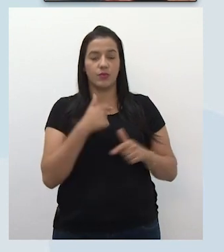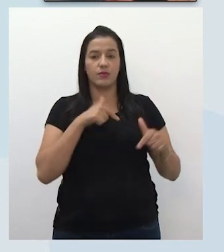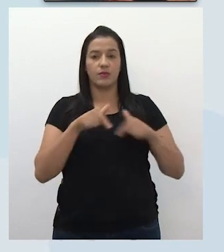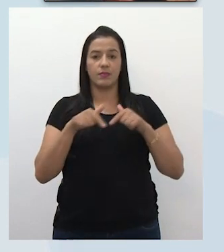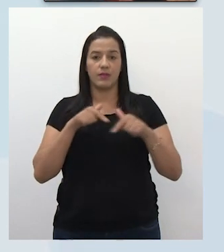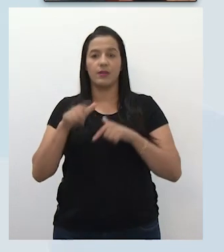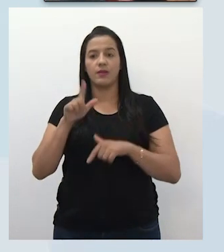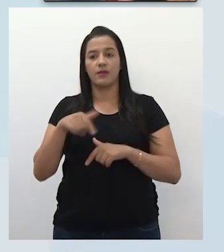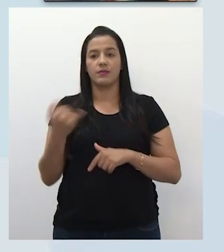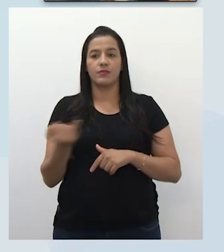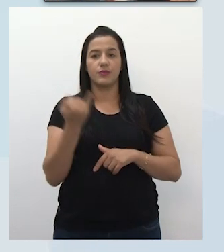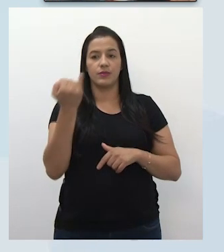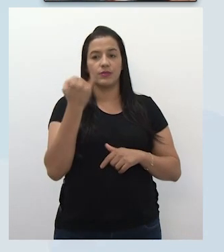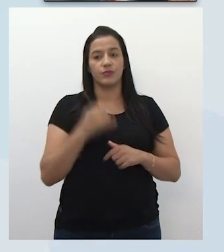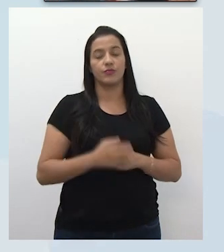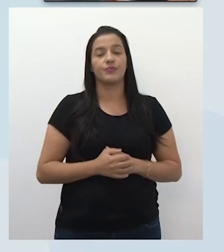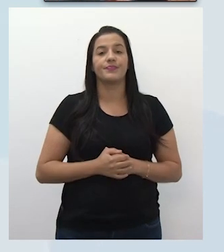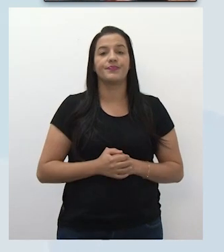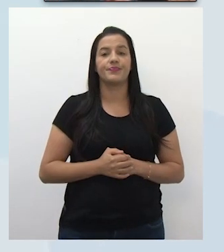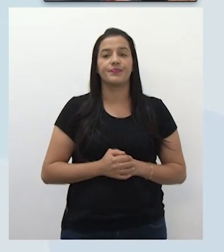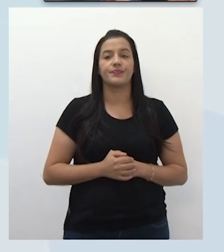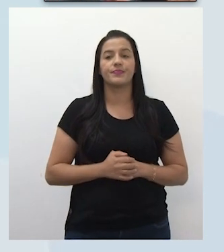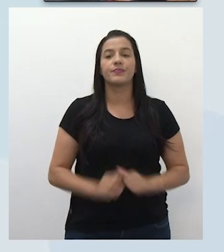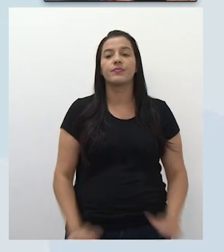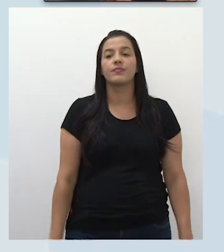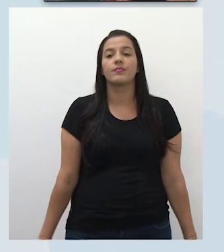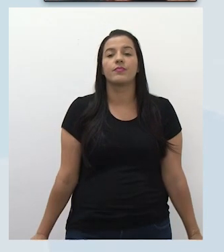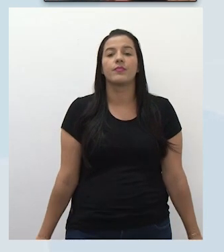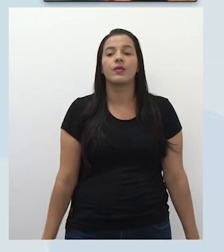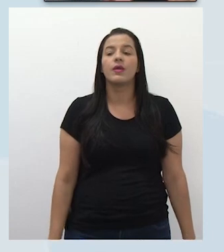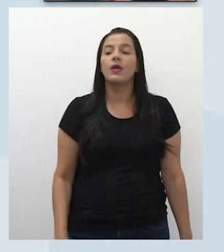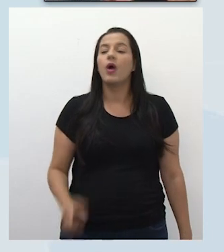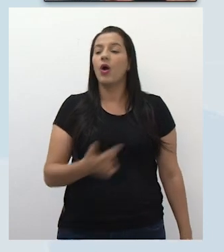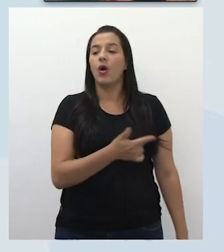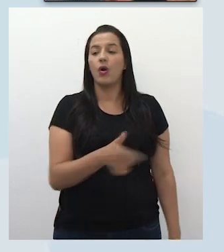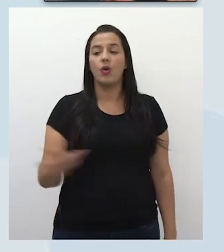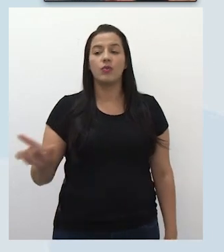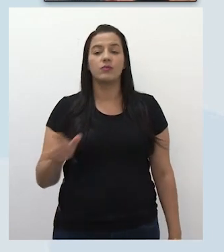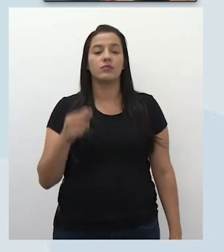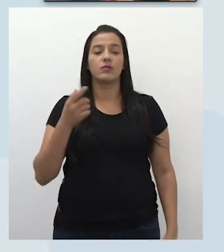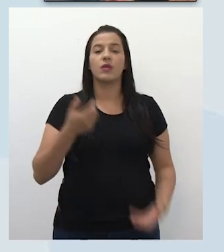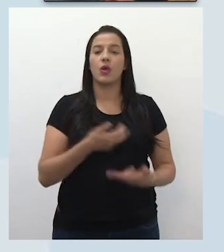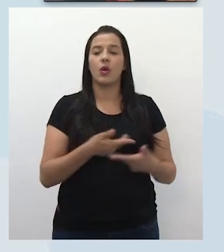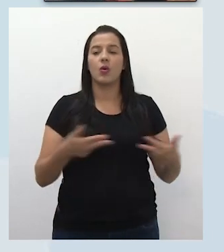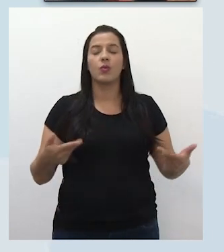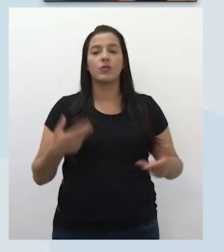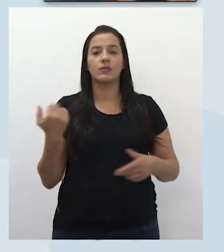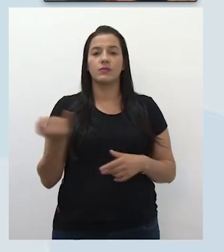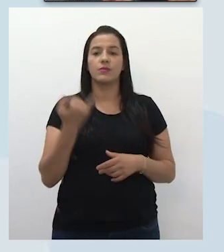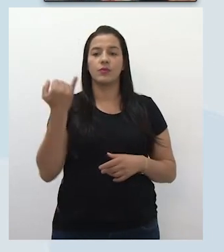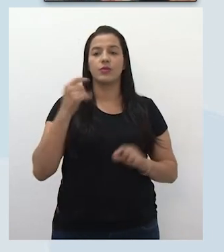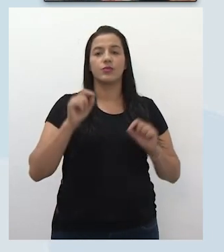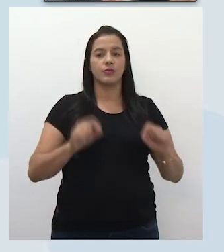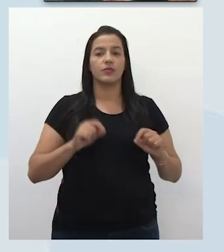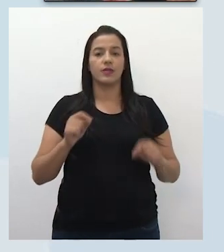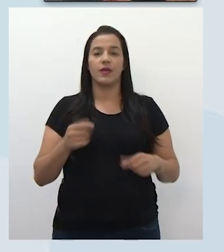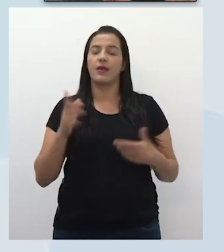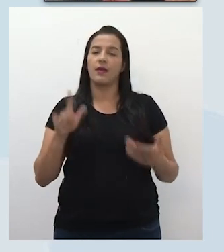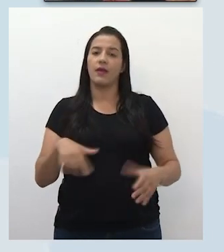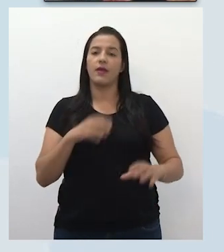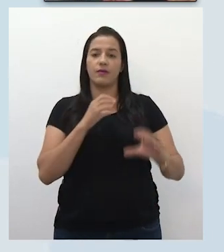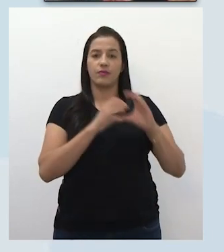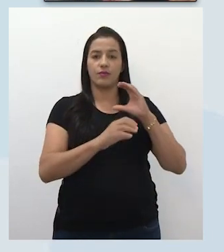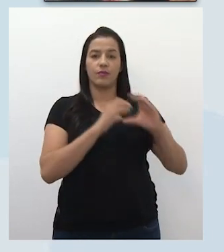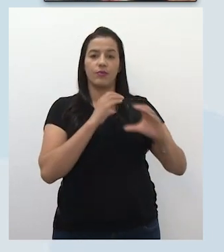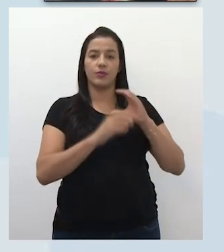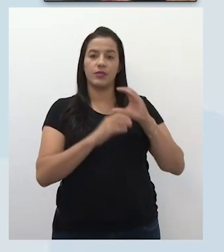fundamental. Bom, e aí tem outra coisa importantíssima de nós considerarmos, que é a questão da comunicação não